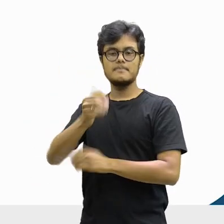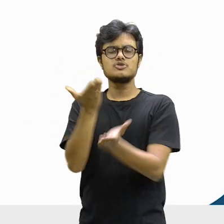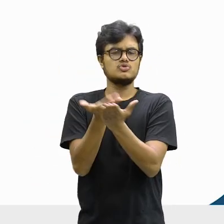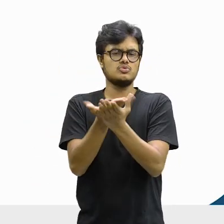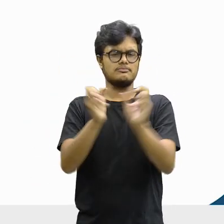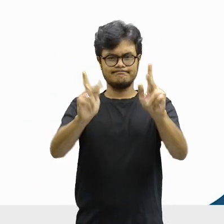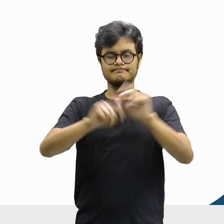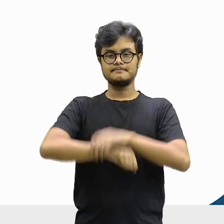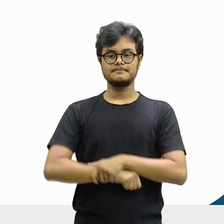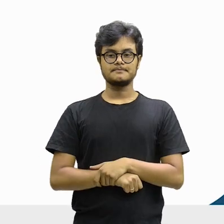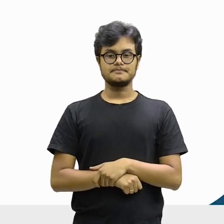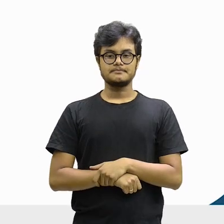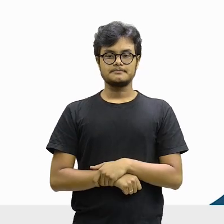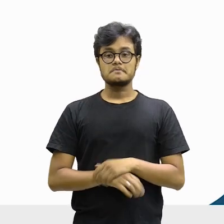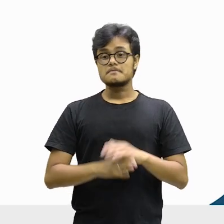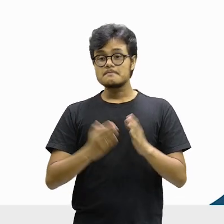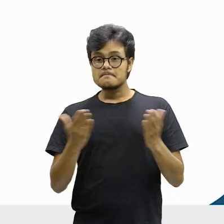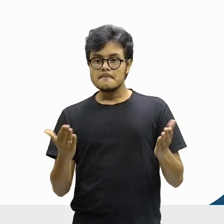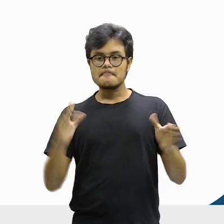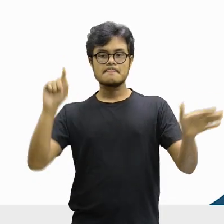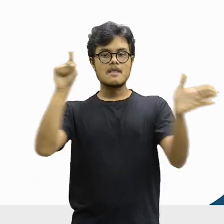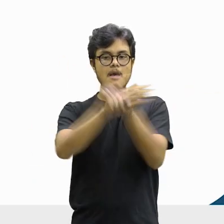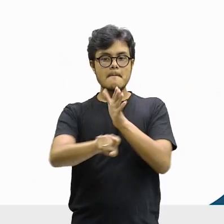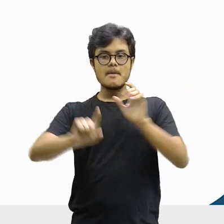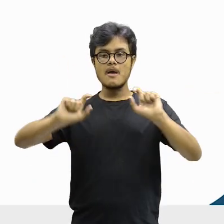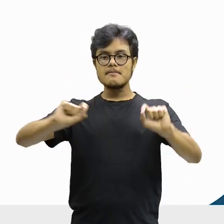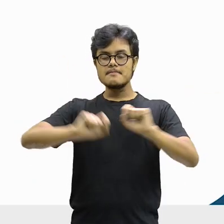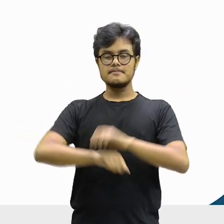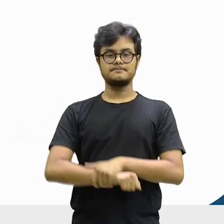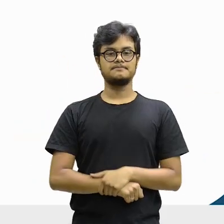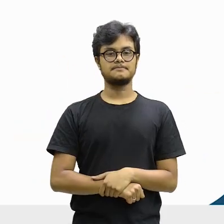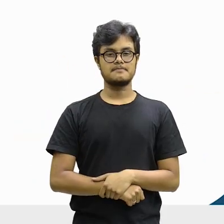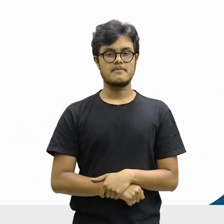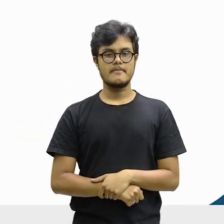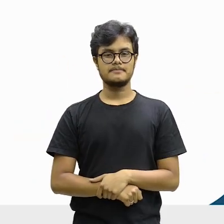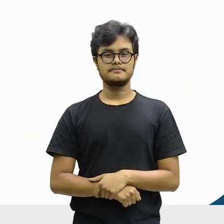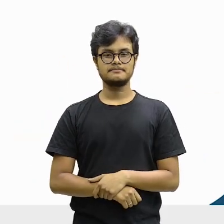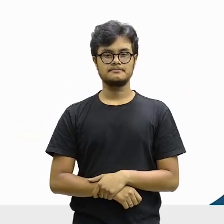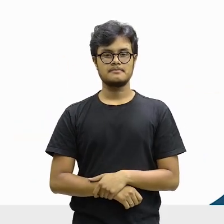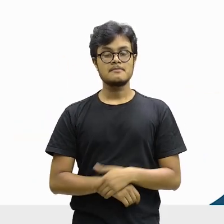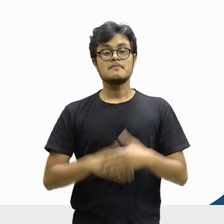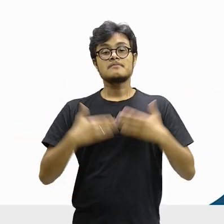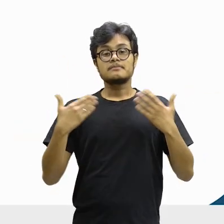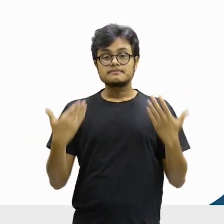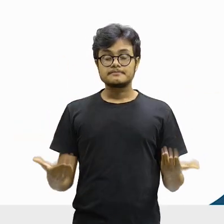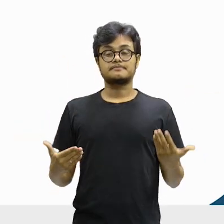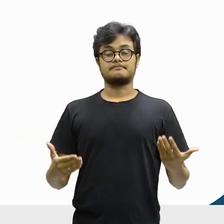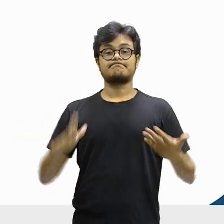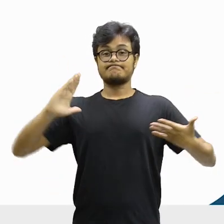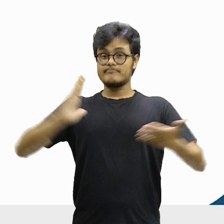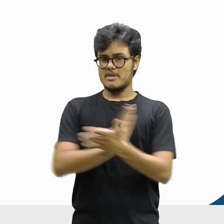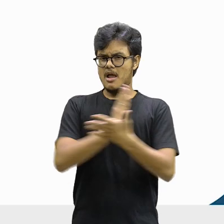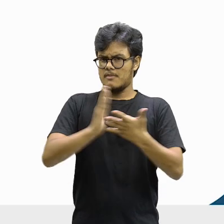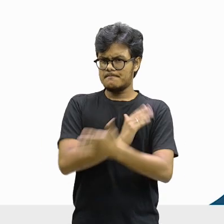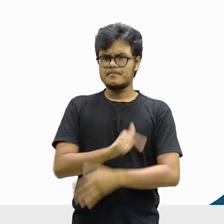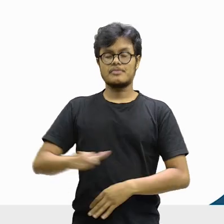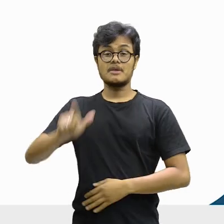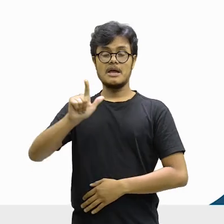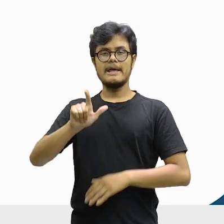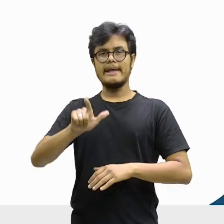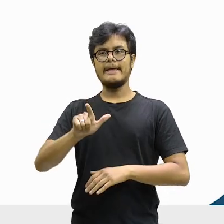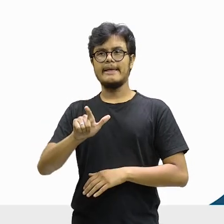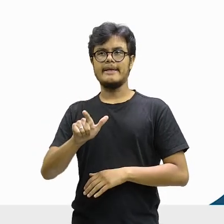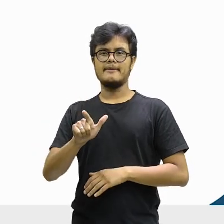aí. Beleza? E aí a pergunta, é o seguinte, hormônios detectados na urina